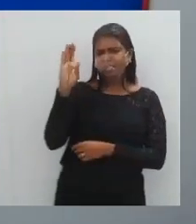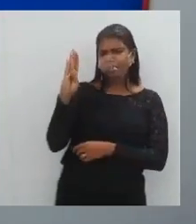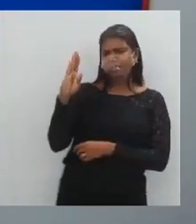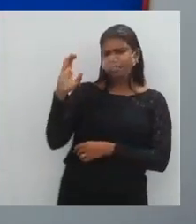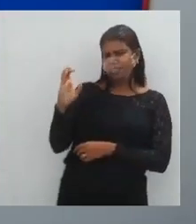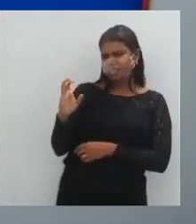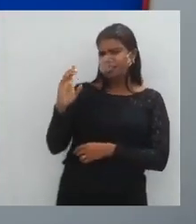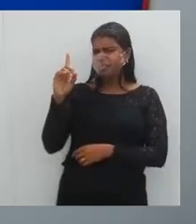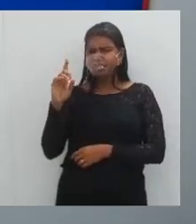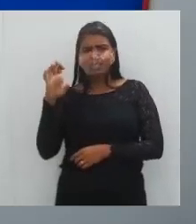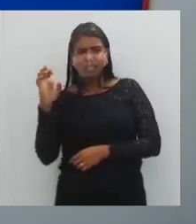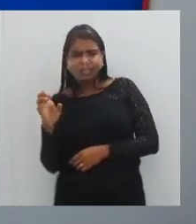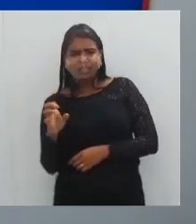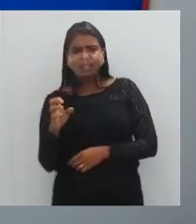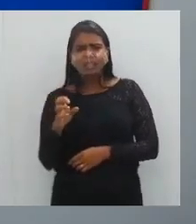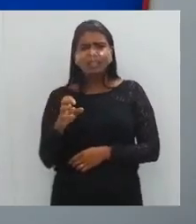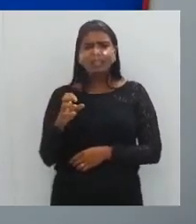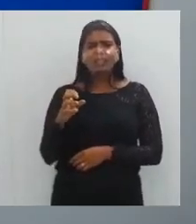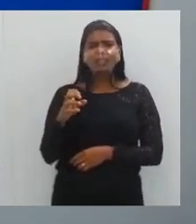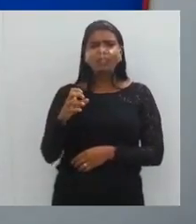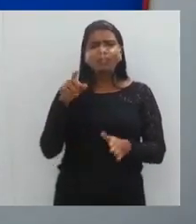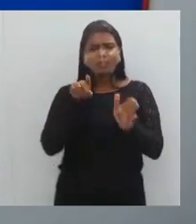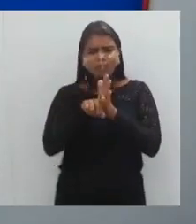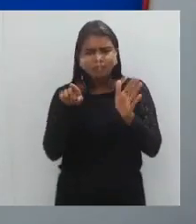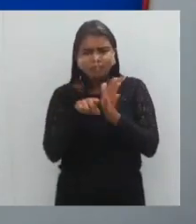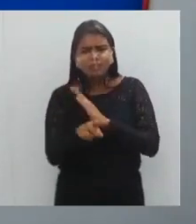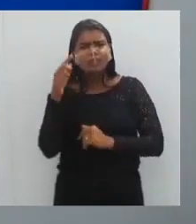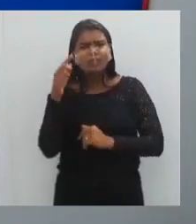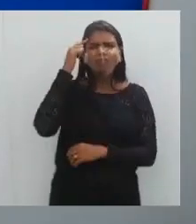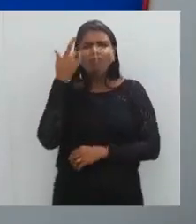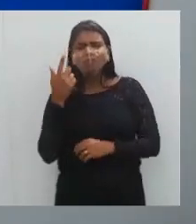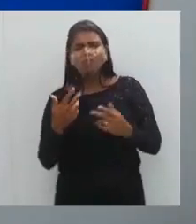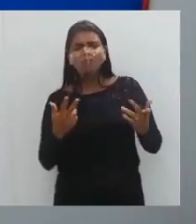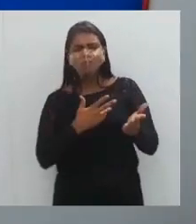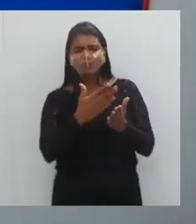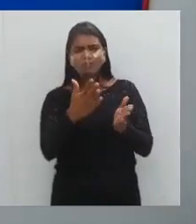B, se é C, mandando dúvidas, tá bom? Então vamos iniciar.